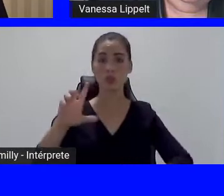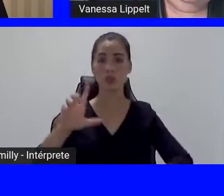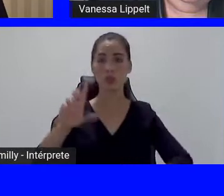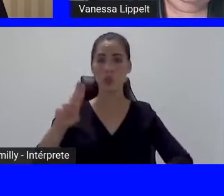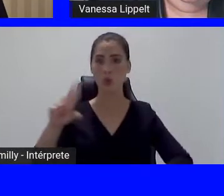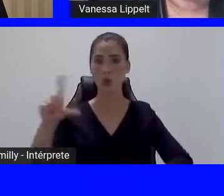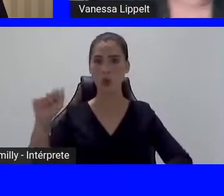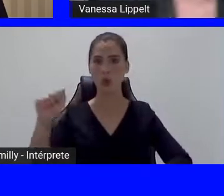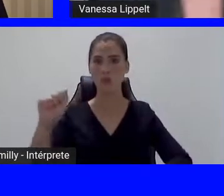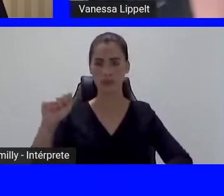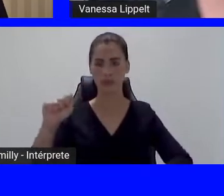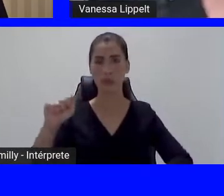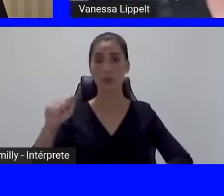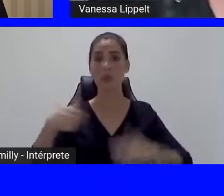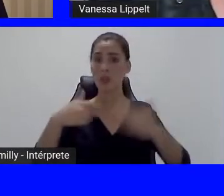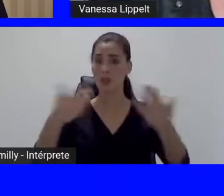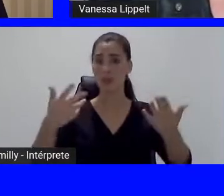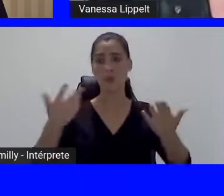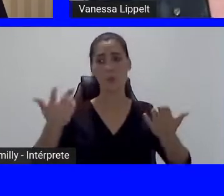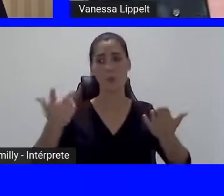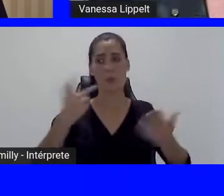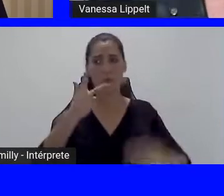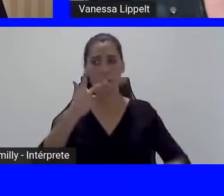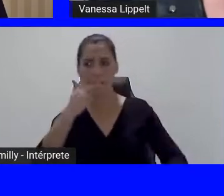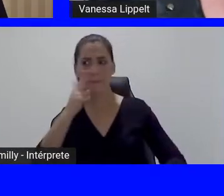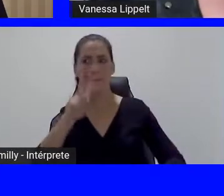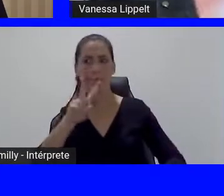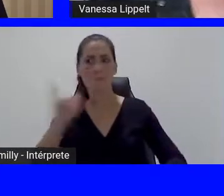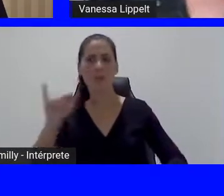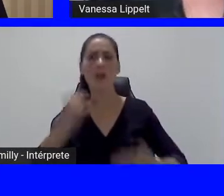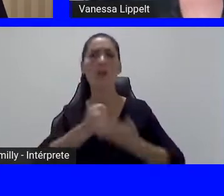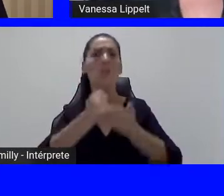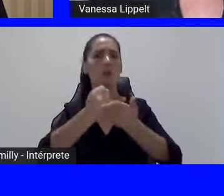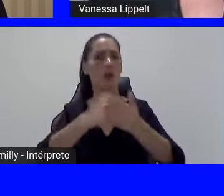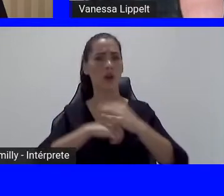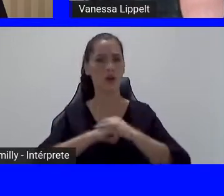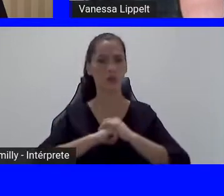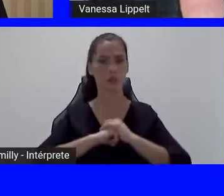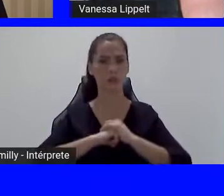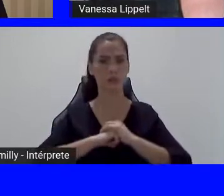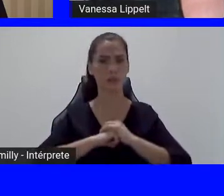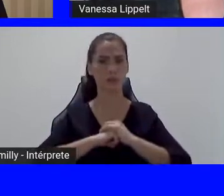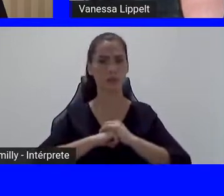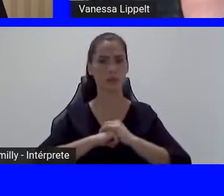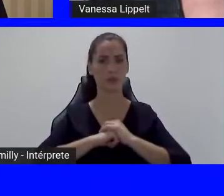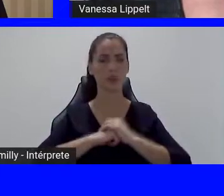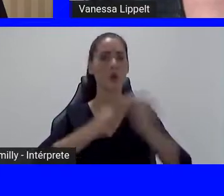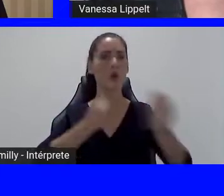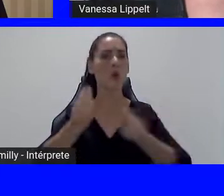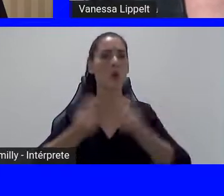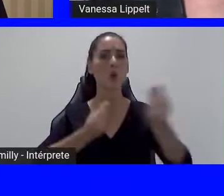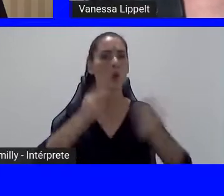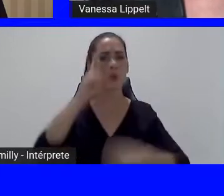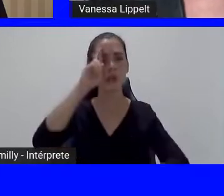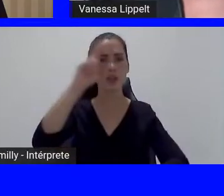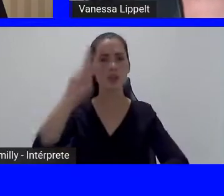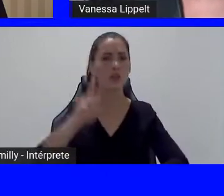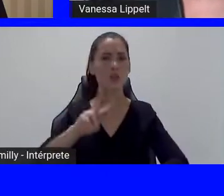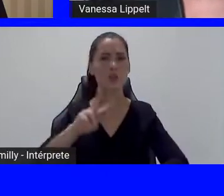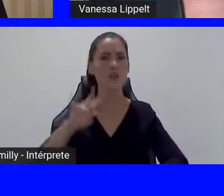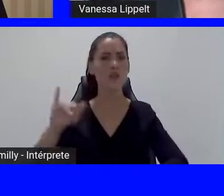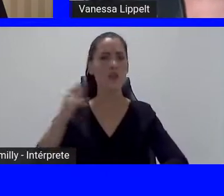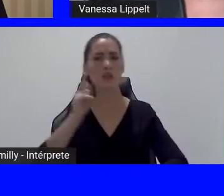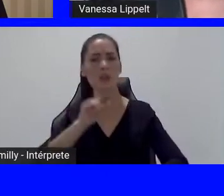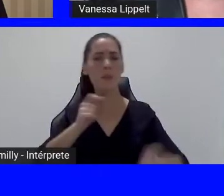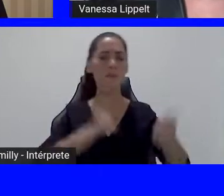apoiá-lo. Como é que a senhora acha que vai conseguir fazer essa aglutinação interna dentro do próprio MDB